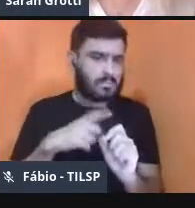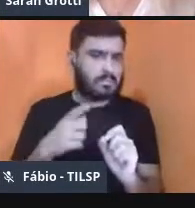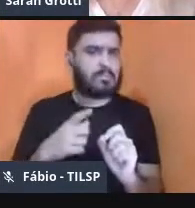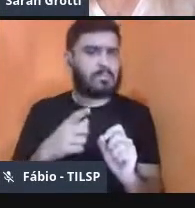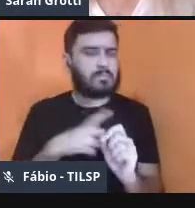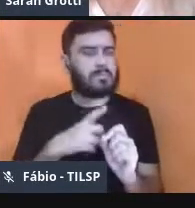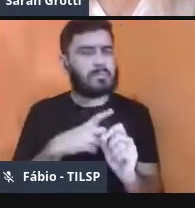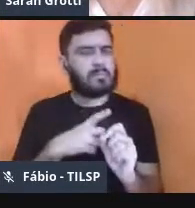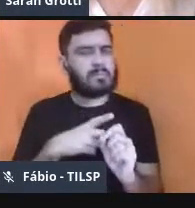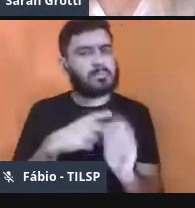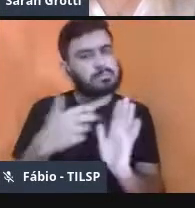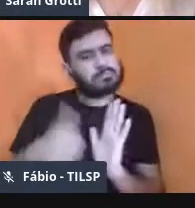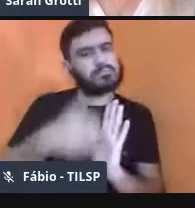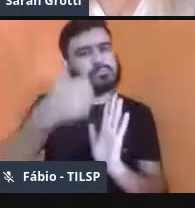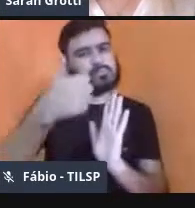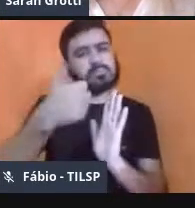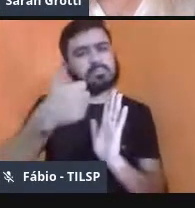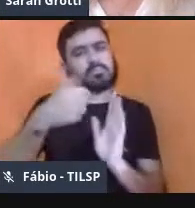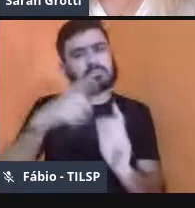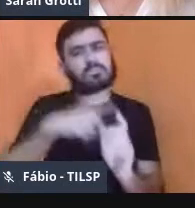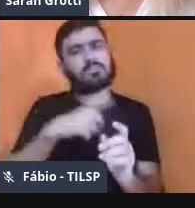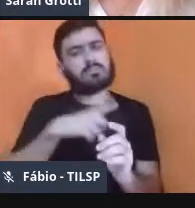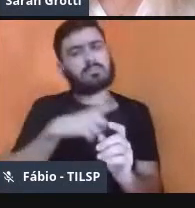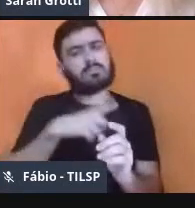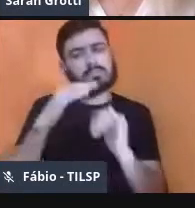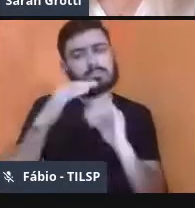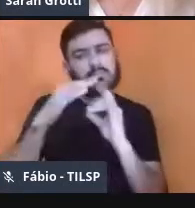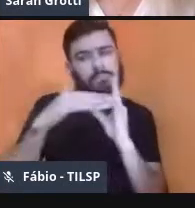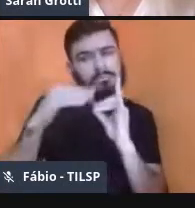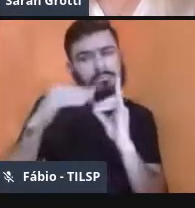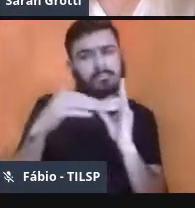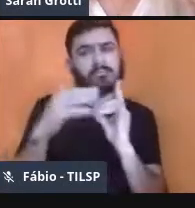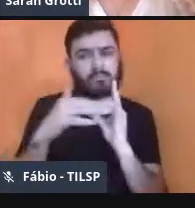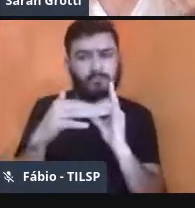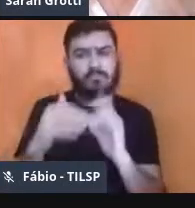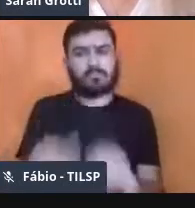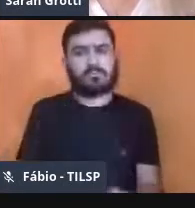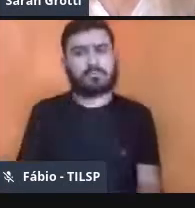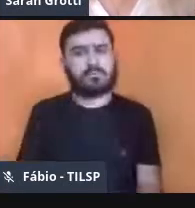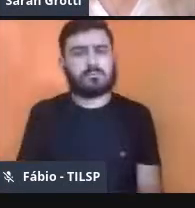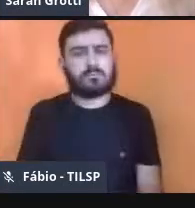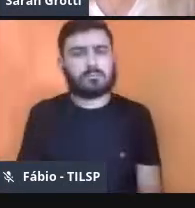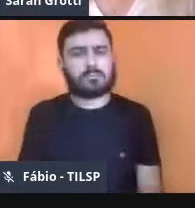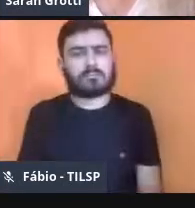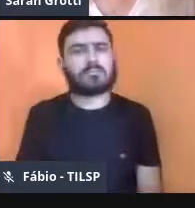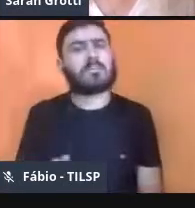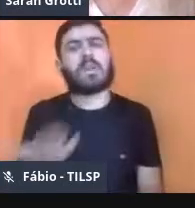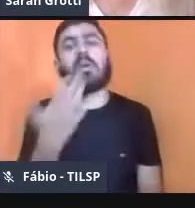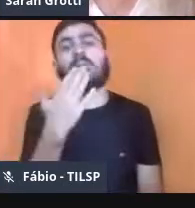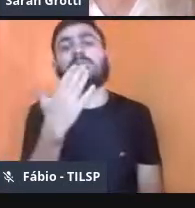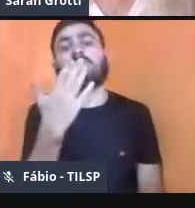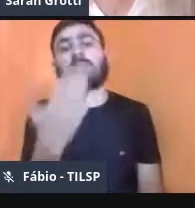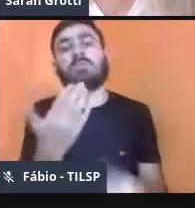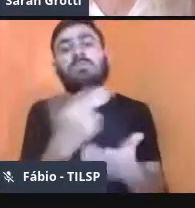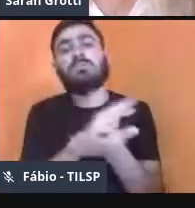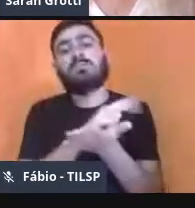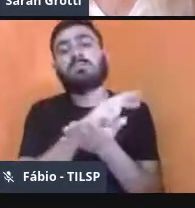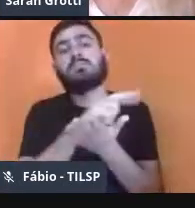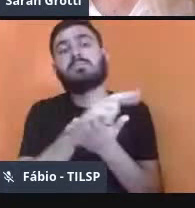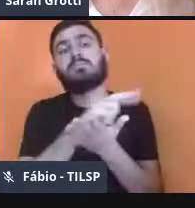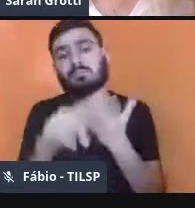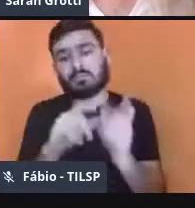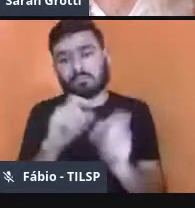falei, o que uma dieta vegetariana pode estar trazendo. Os tipos, né, de